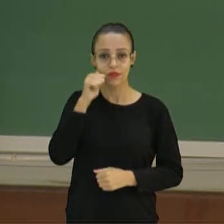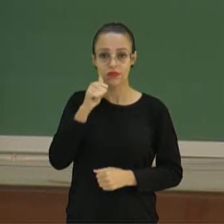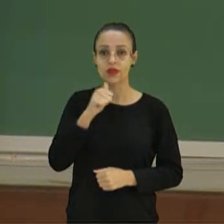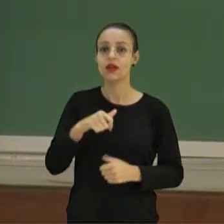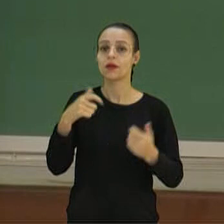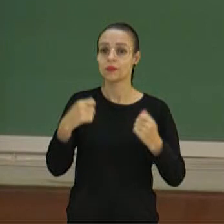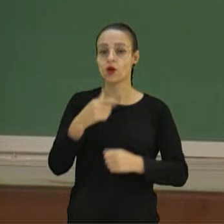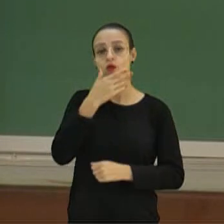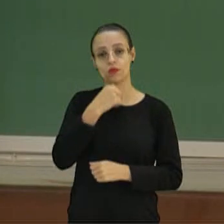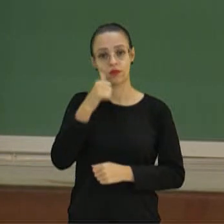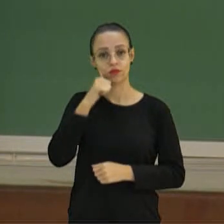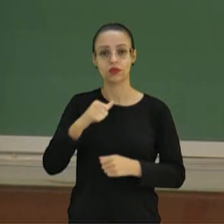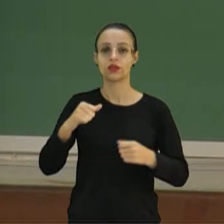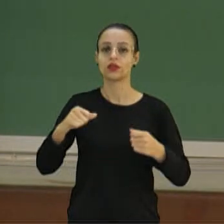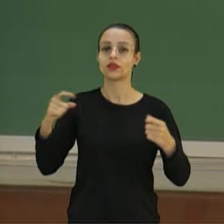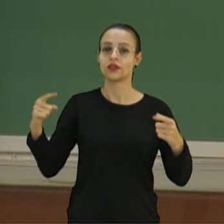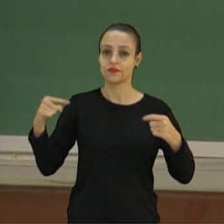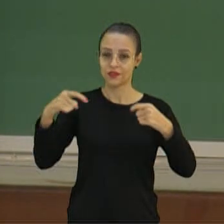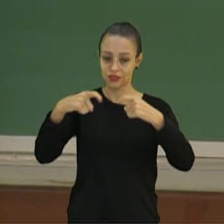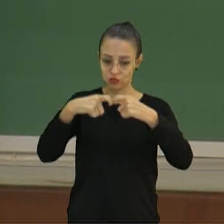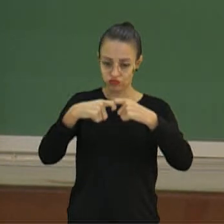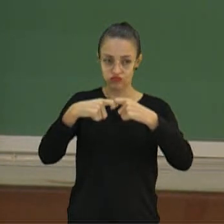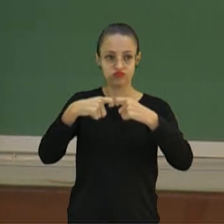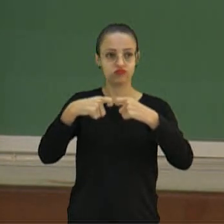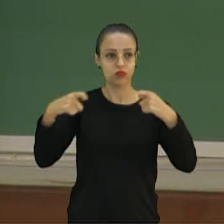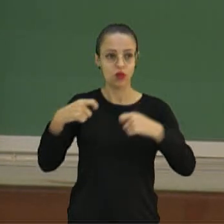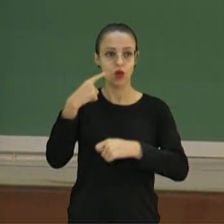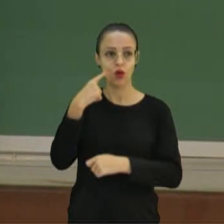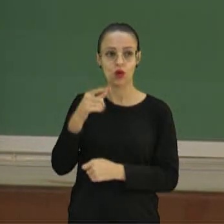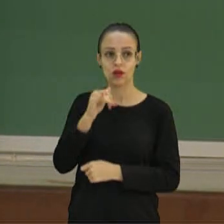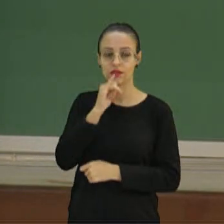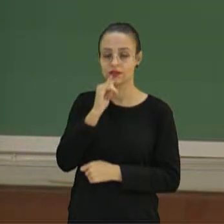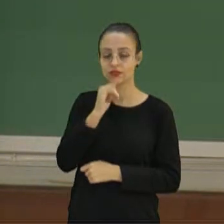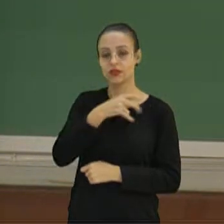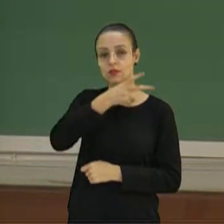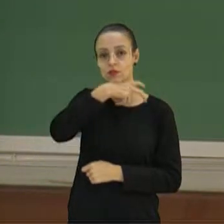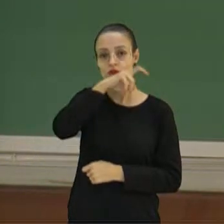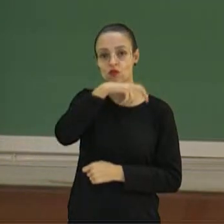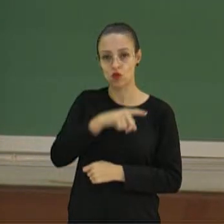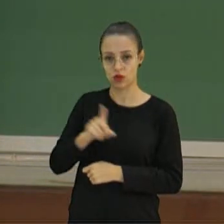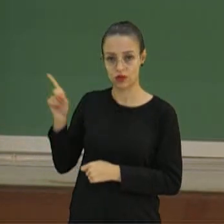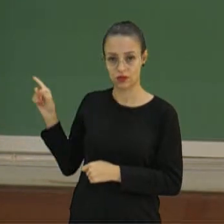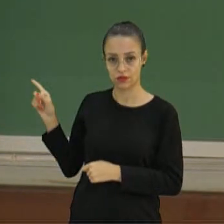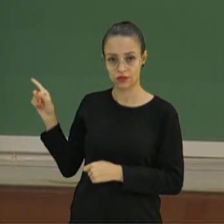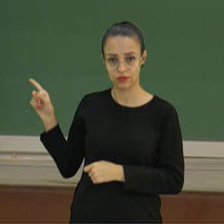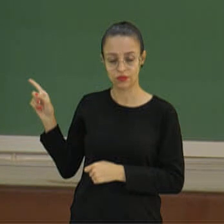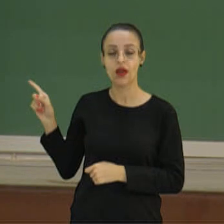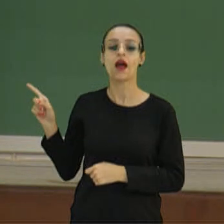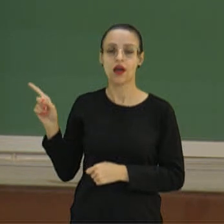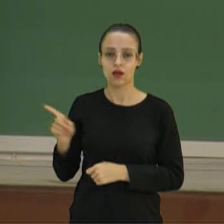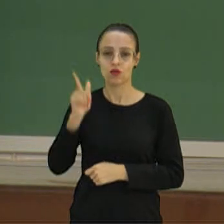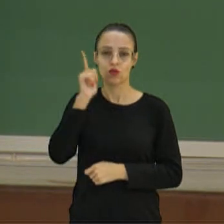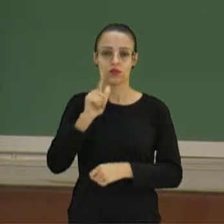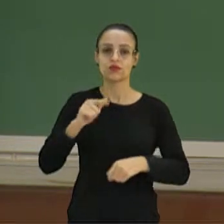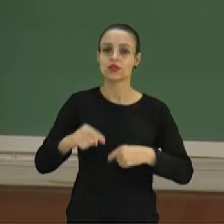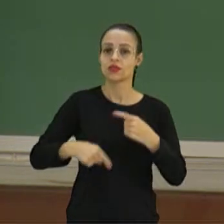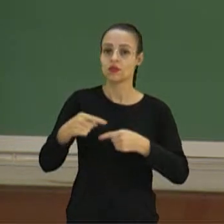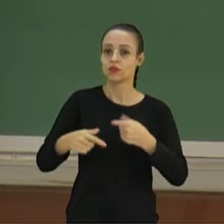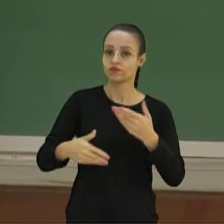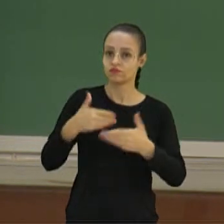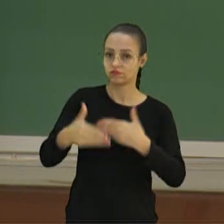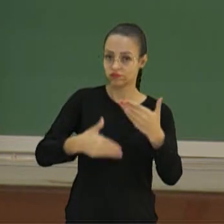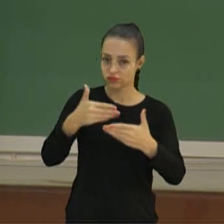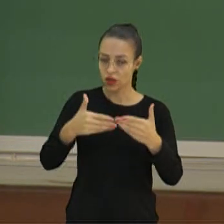precisar se juntar, fazer uma cópula. Aqui a gente tem o exemplo da coral, fazendo a cópula, para poder depois desenvolver